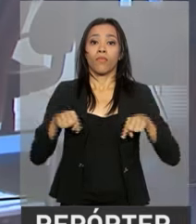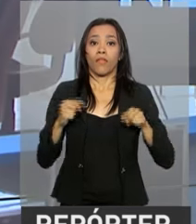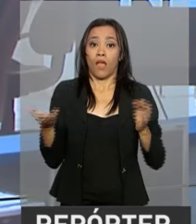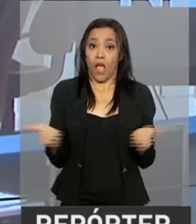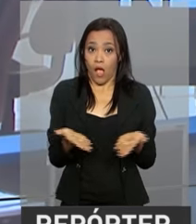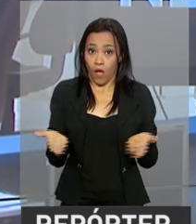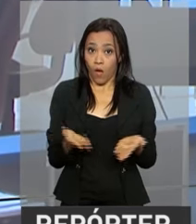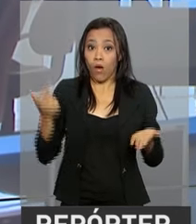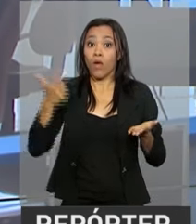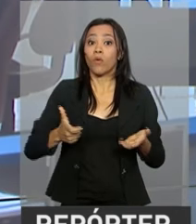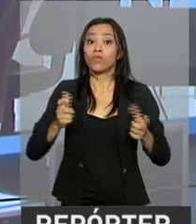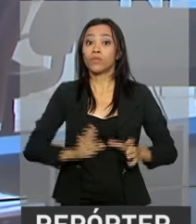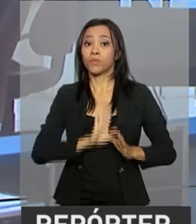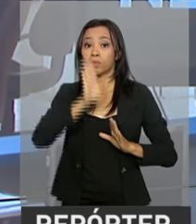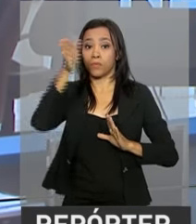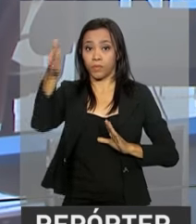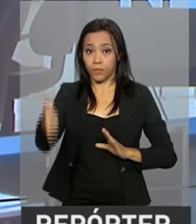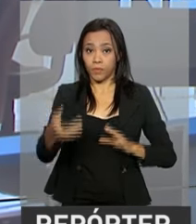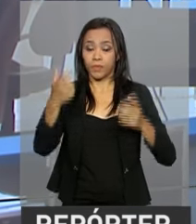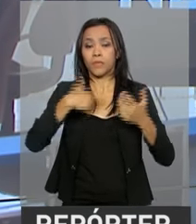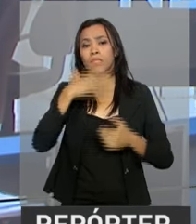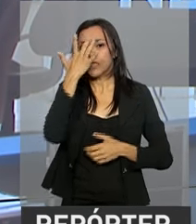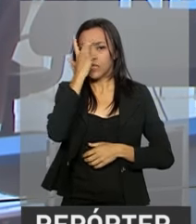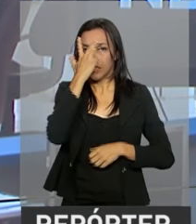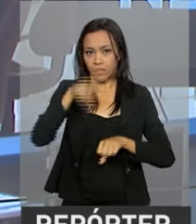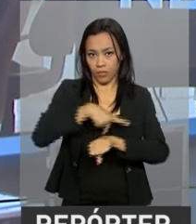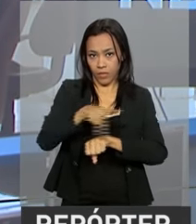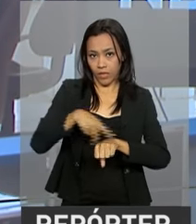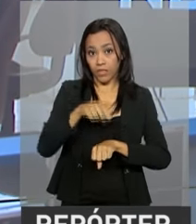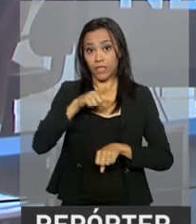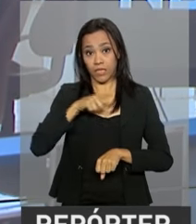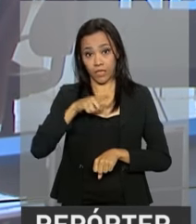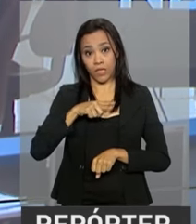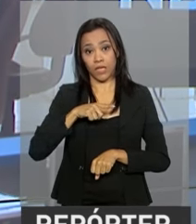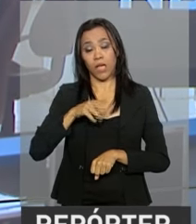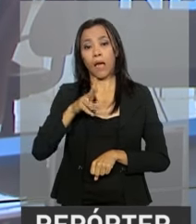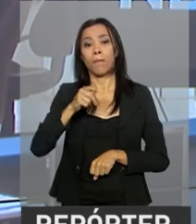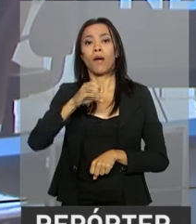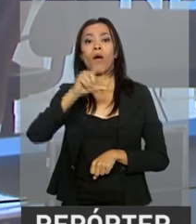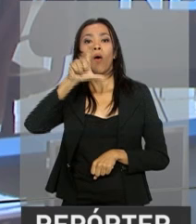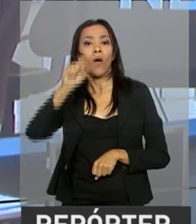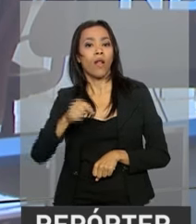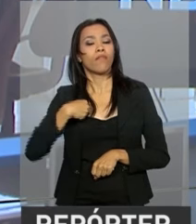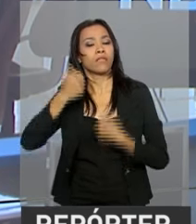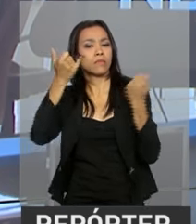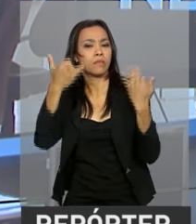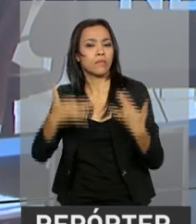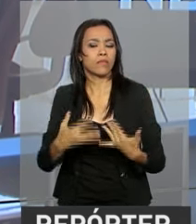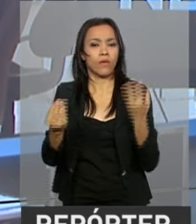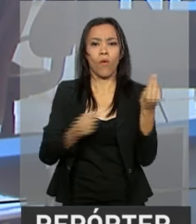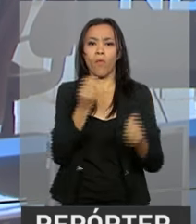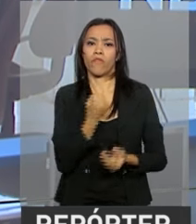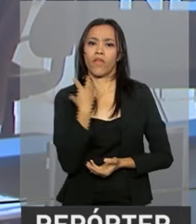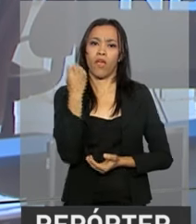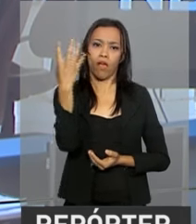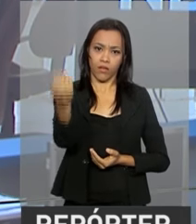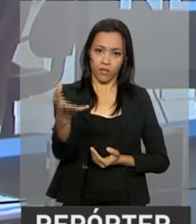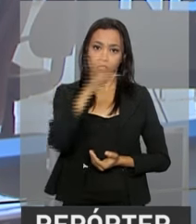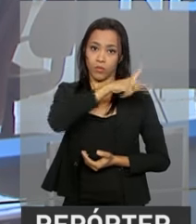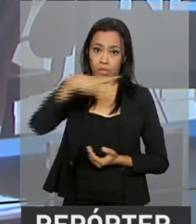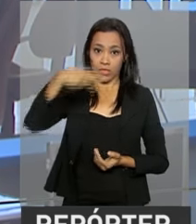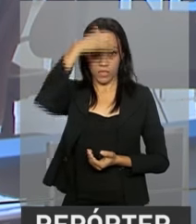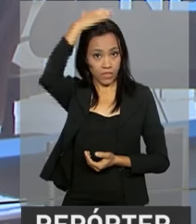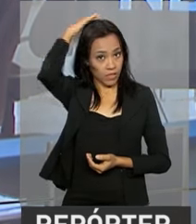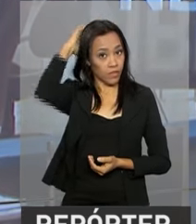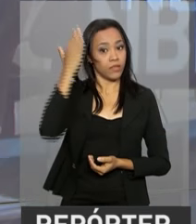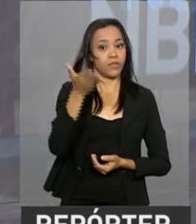direto para a Índia, onde está a repórter Paula Diorte, que vai acompanhar a viagem do presidente Michel Temer à Ásia. Olá,